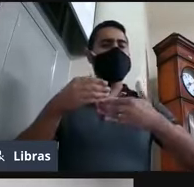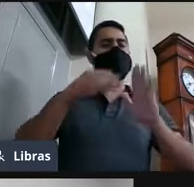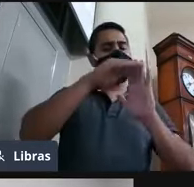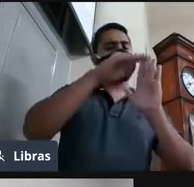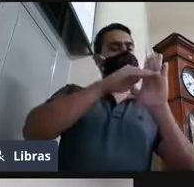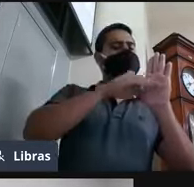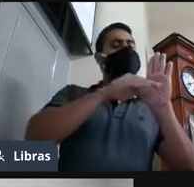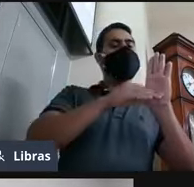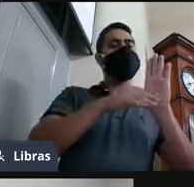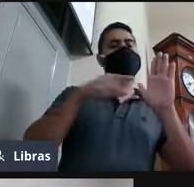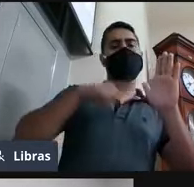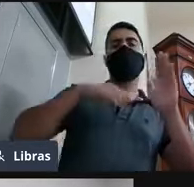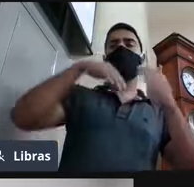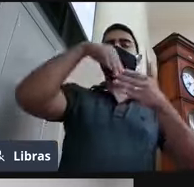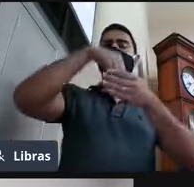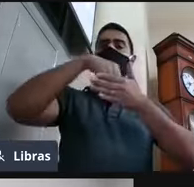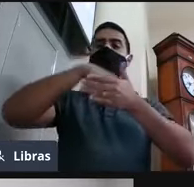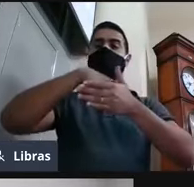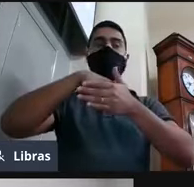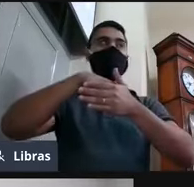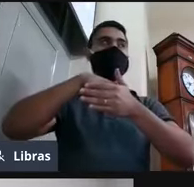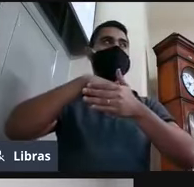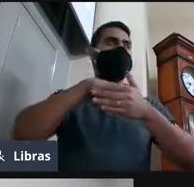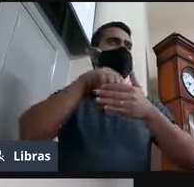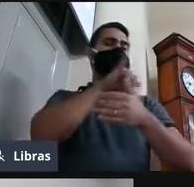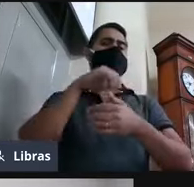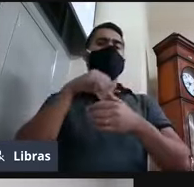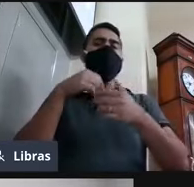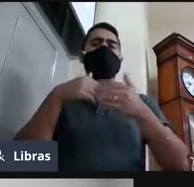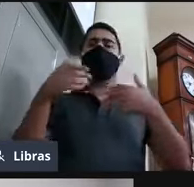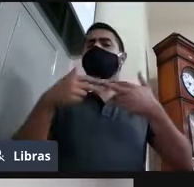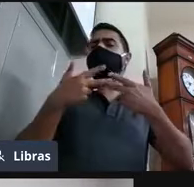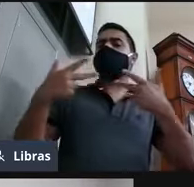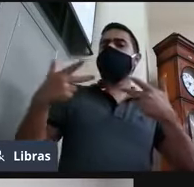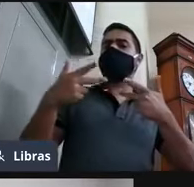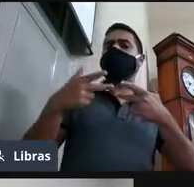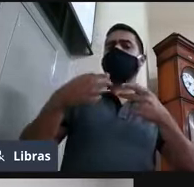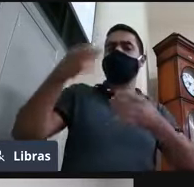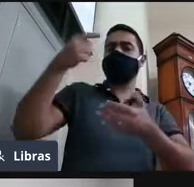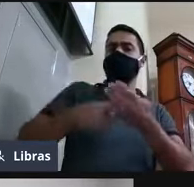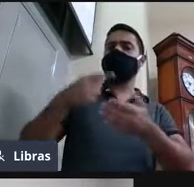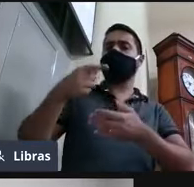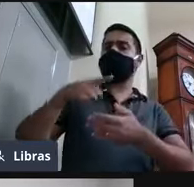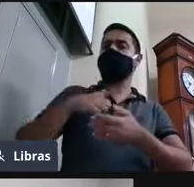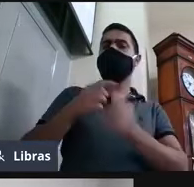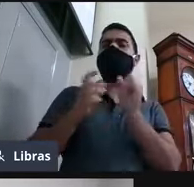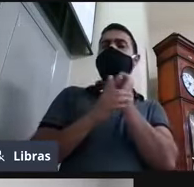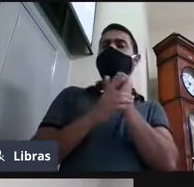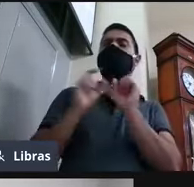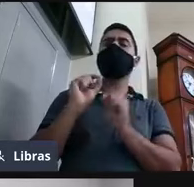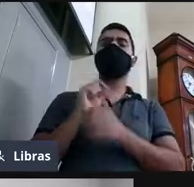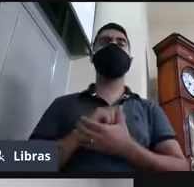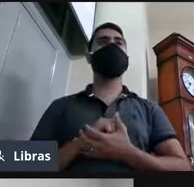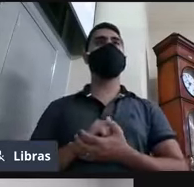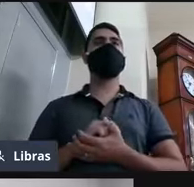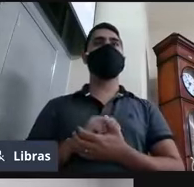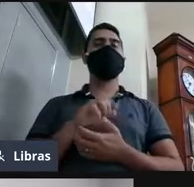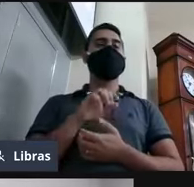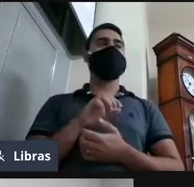casa, vai ser colocado em votação. Qualquer situação, a justiça nossa garante isso, qualquer situação que